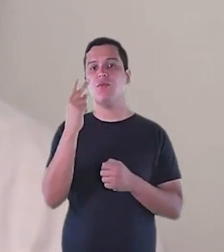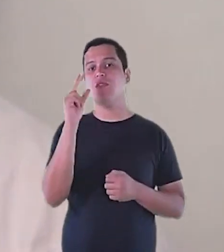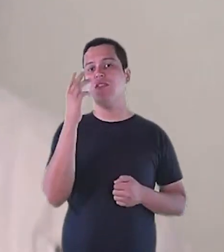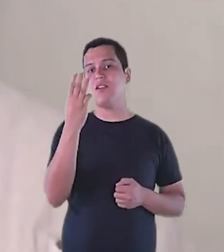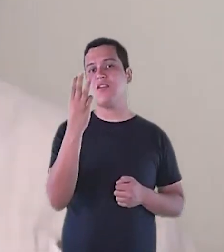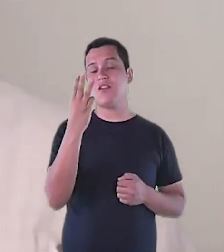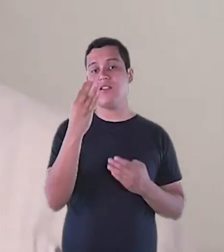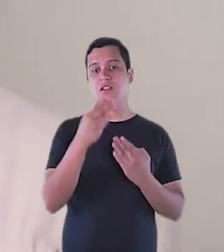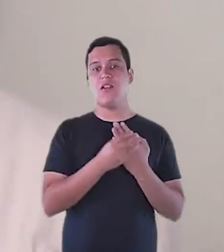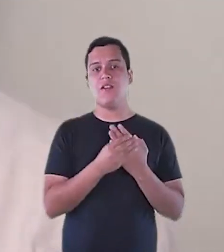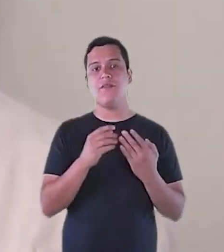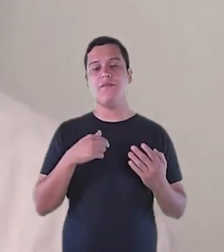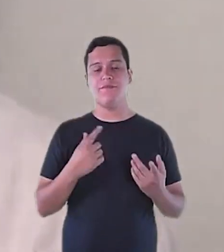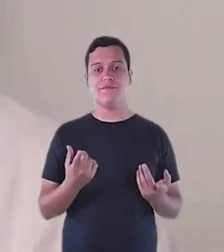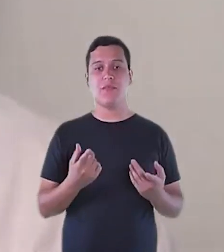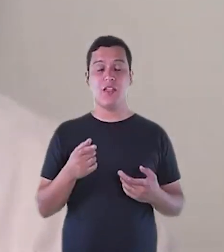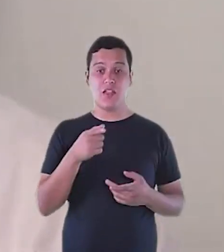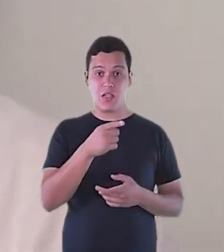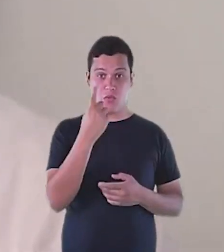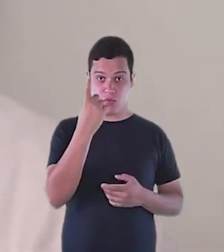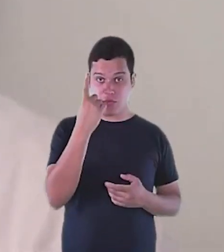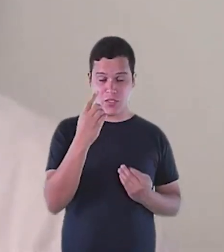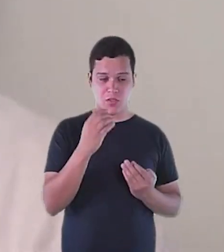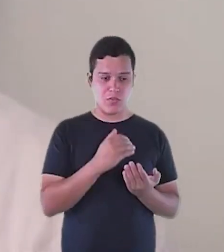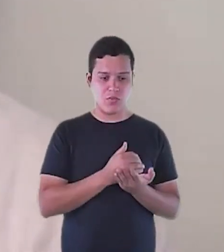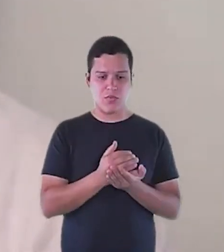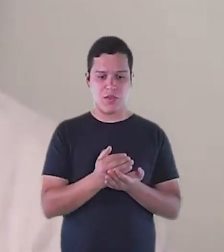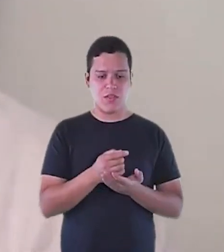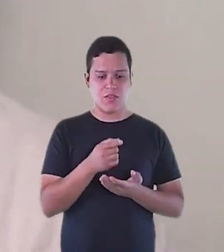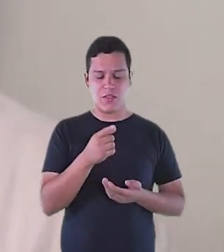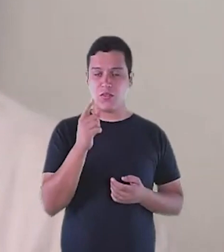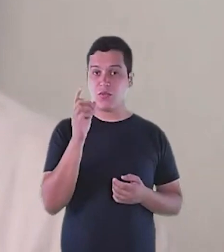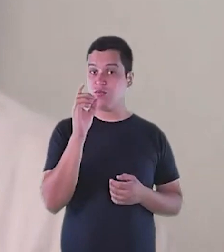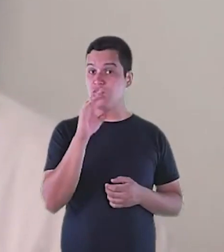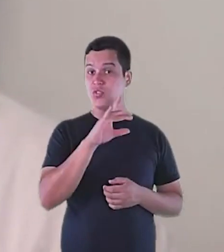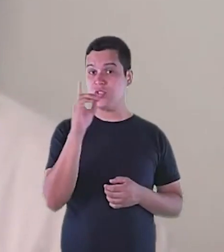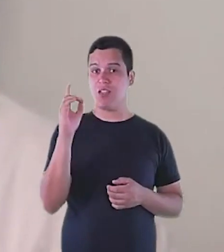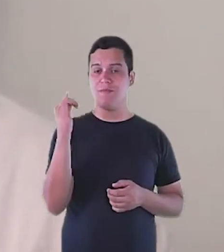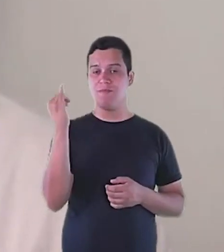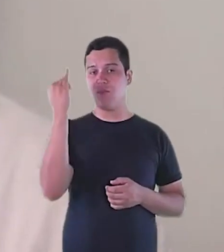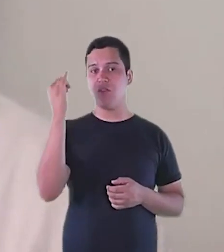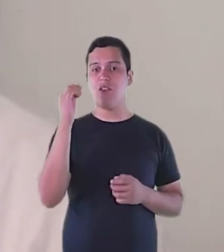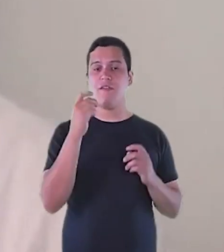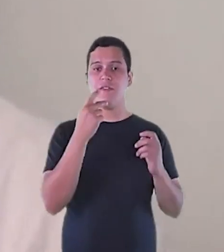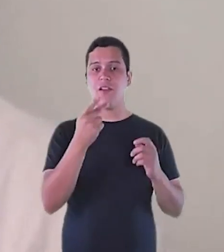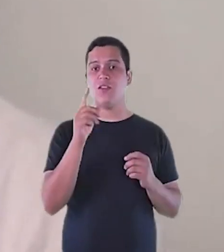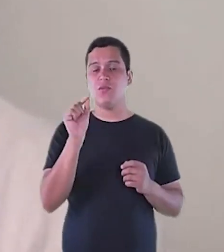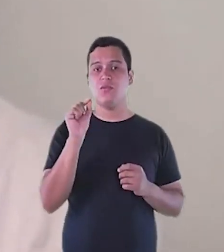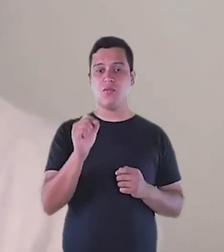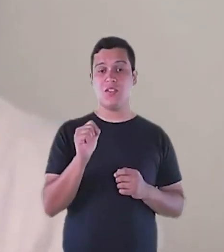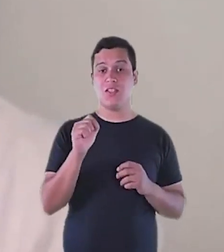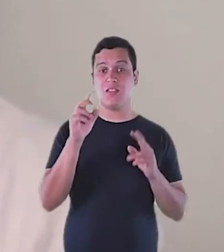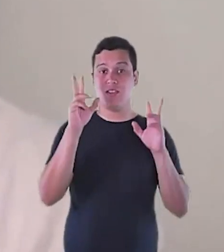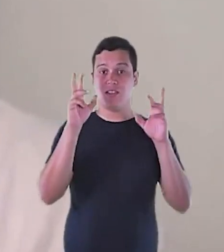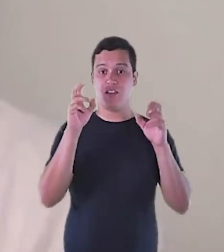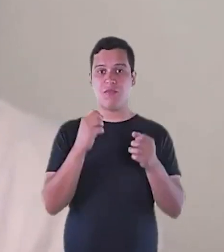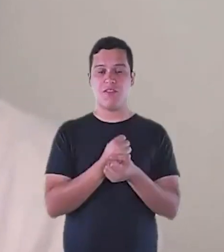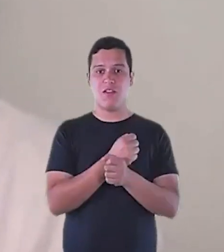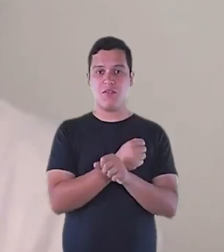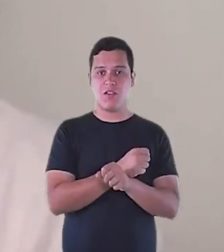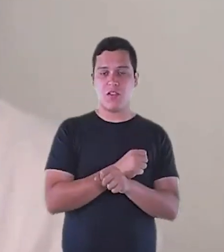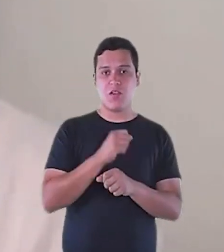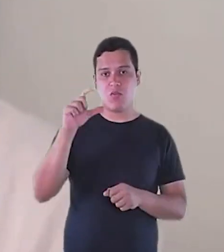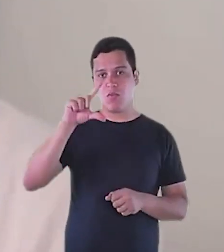data muito importante para a história da escravidão africana no Atlântico, na América, que é um